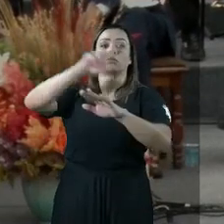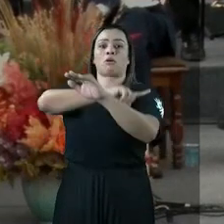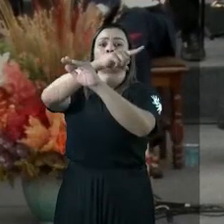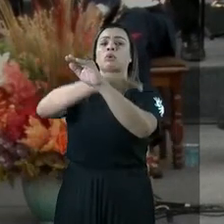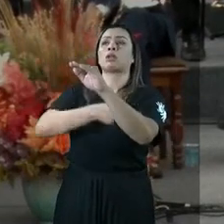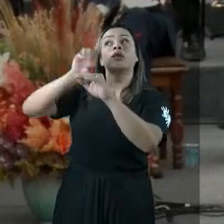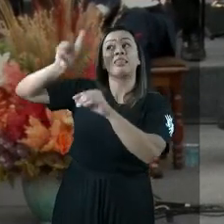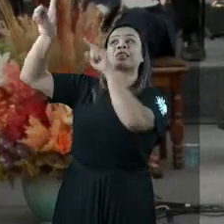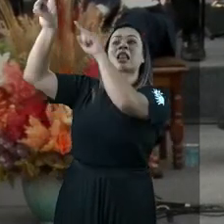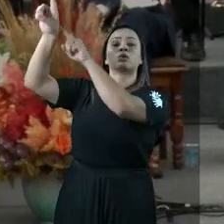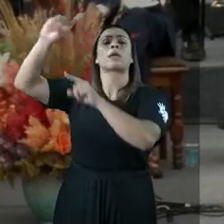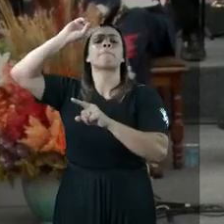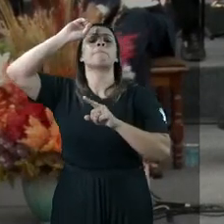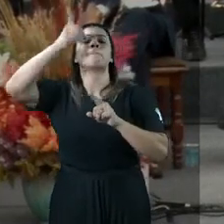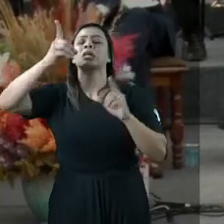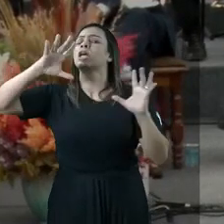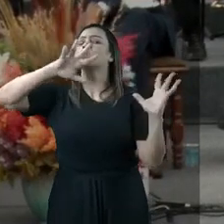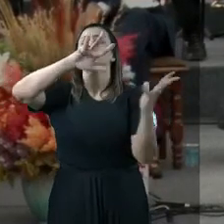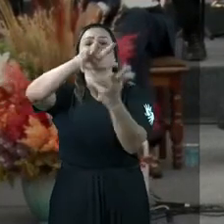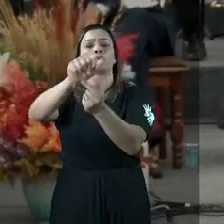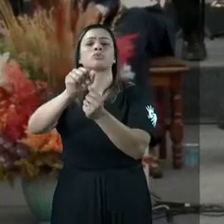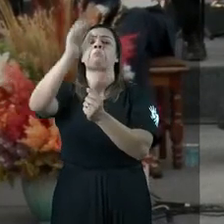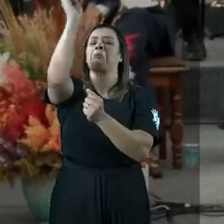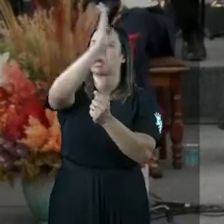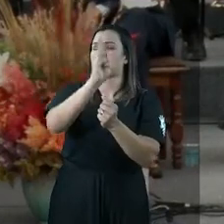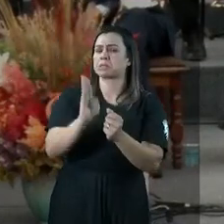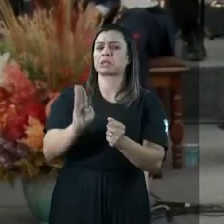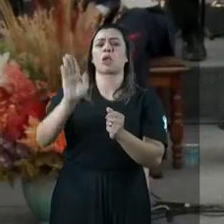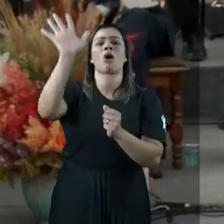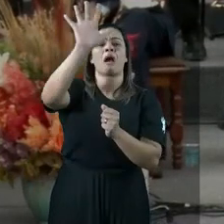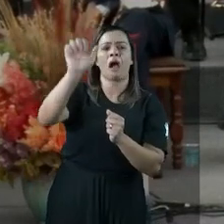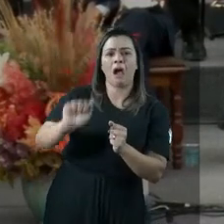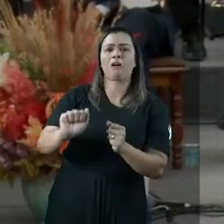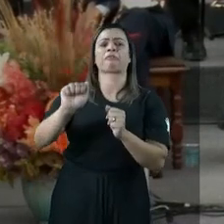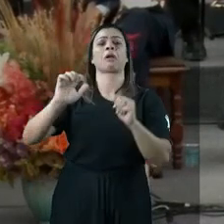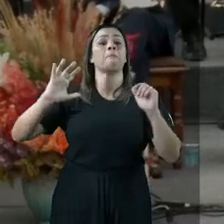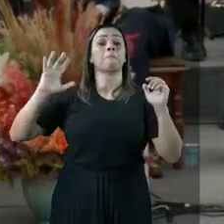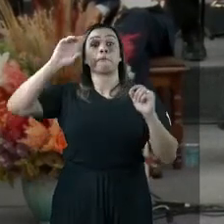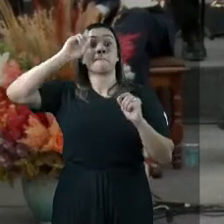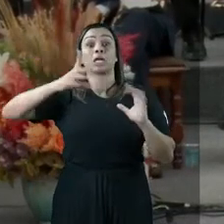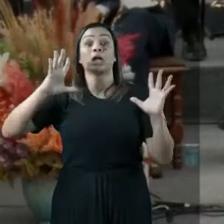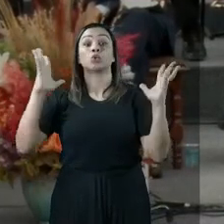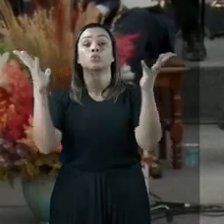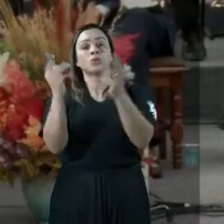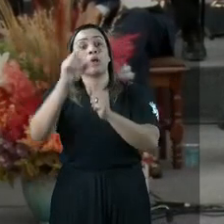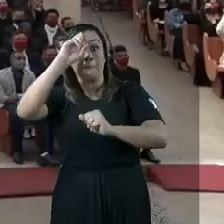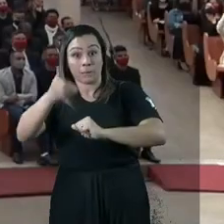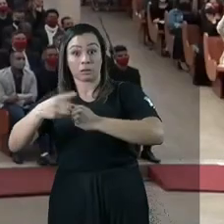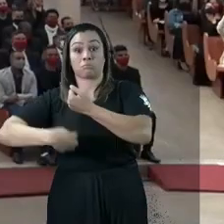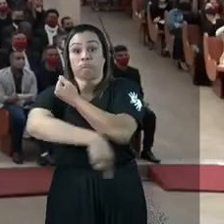continentes, manda na América do Sul, manda no Brasil, manda na De Perus, e é Senhor da uma Dep Brasil. Quem